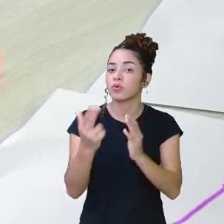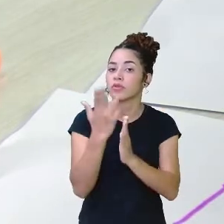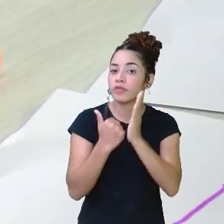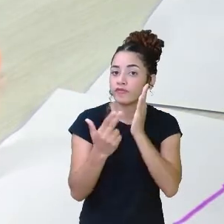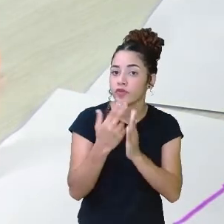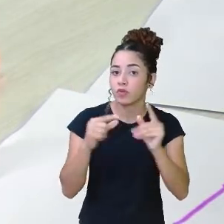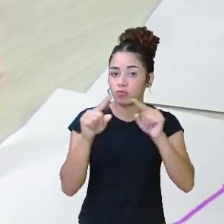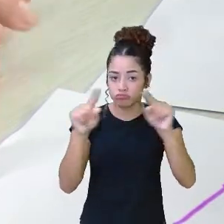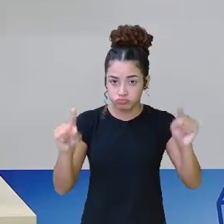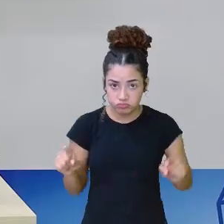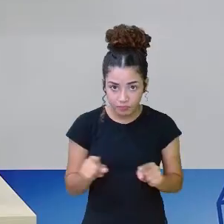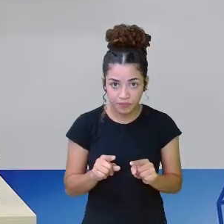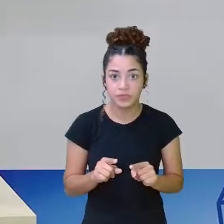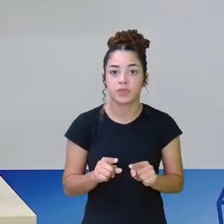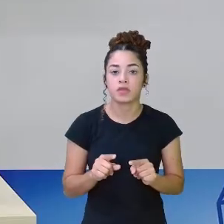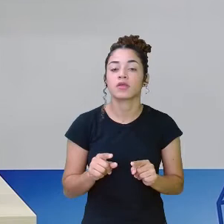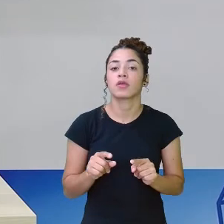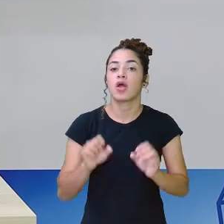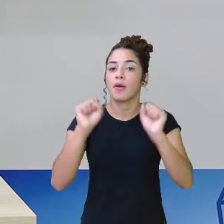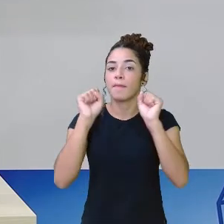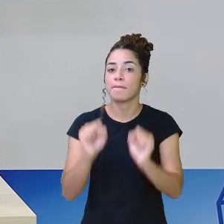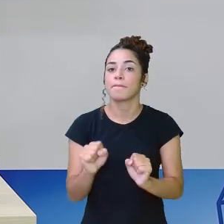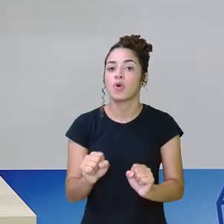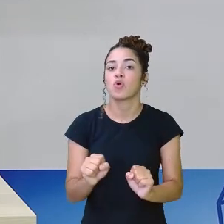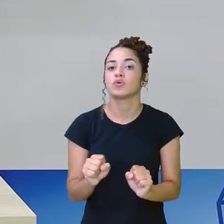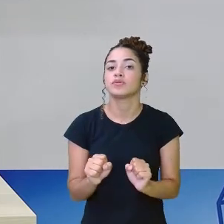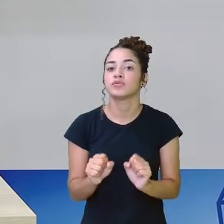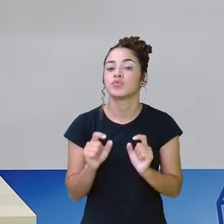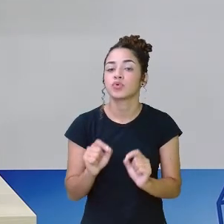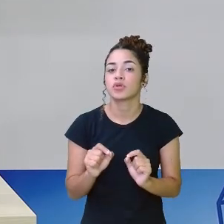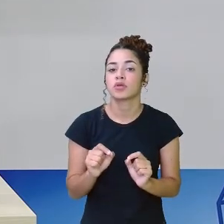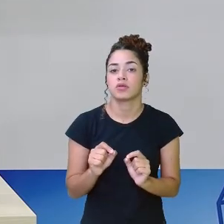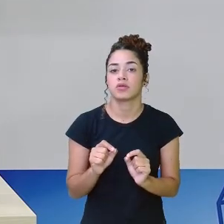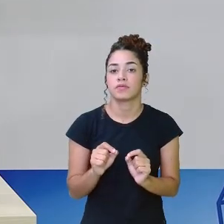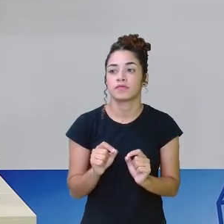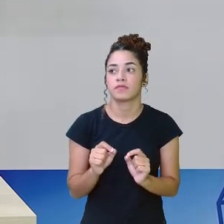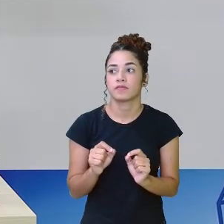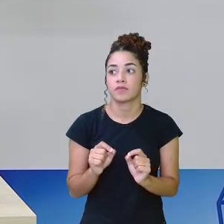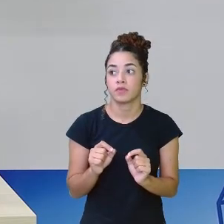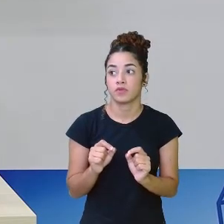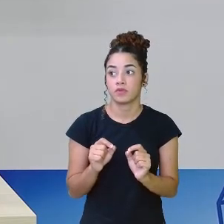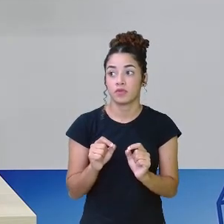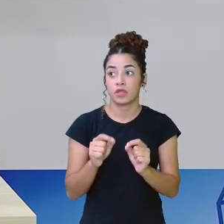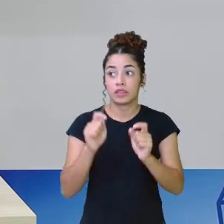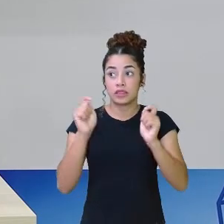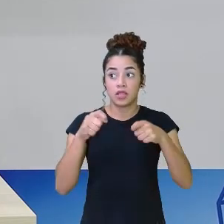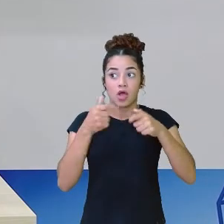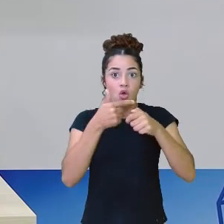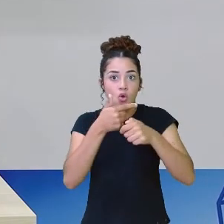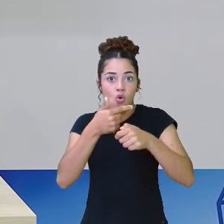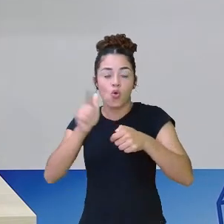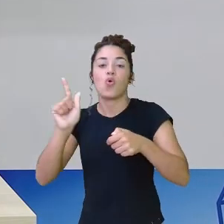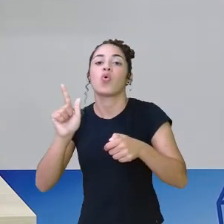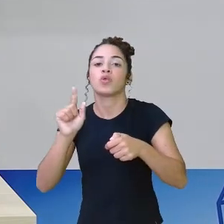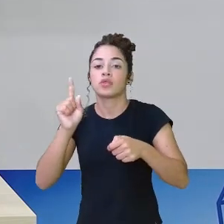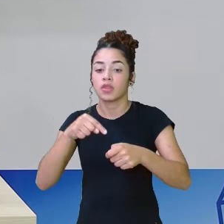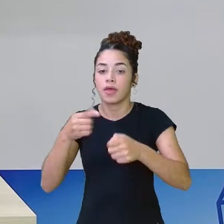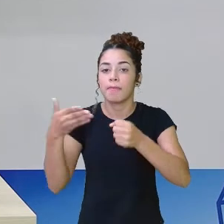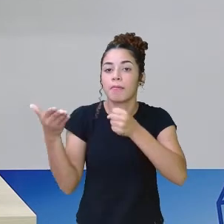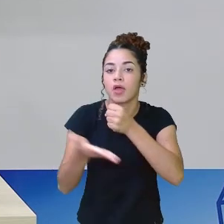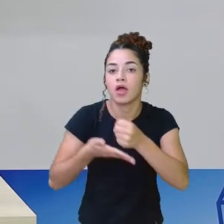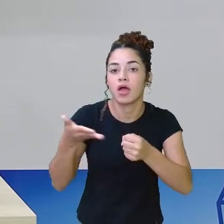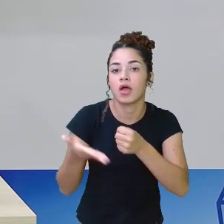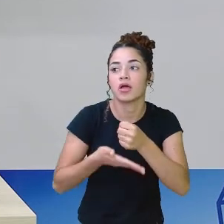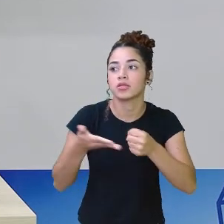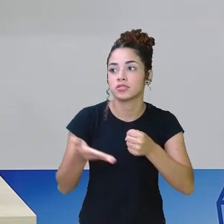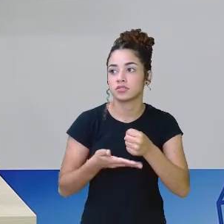planas podem formar outros sólidos, né? São bases para os sólidos. Eita,